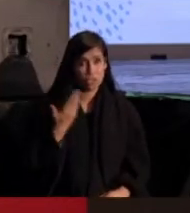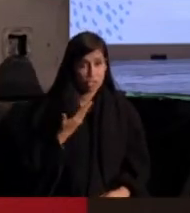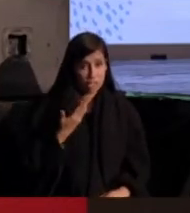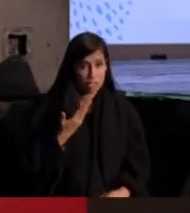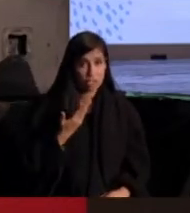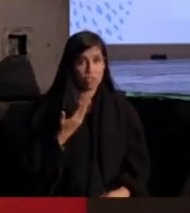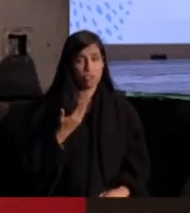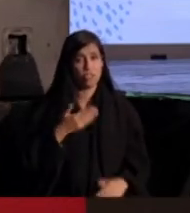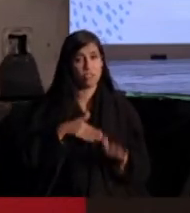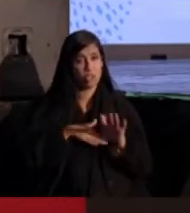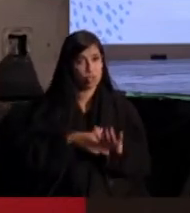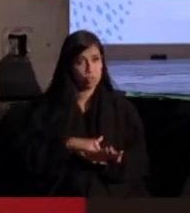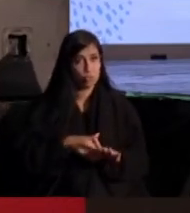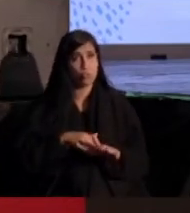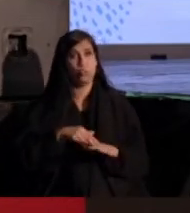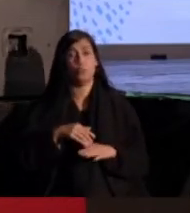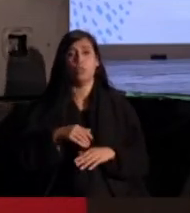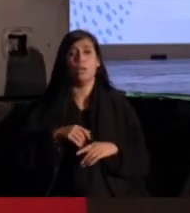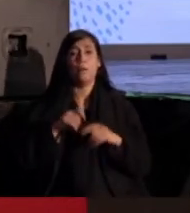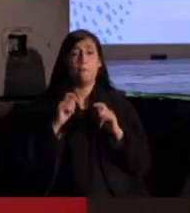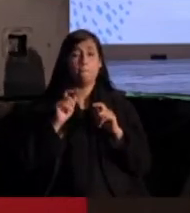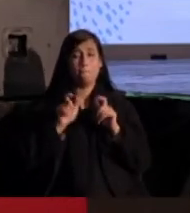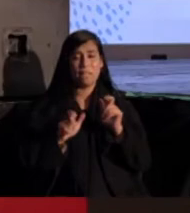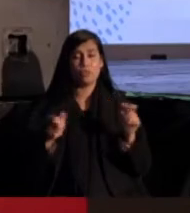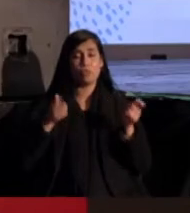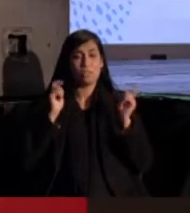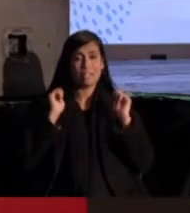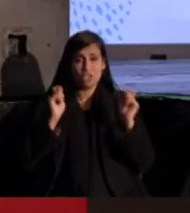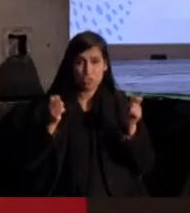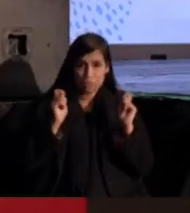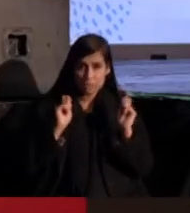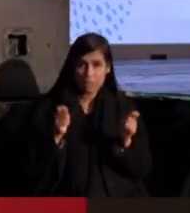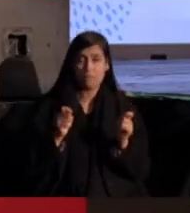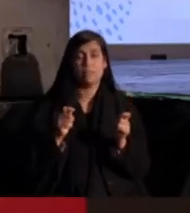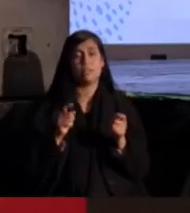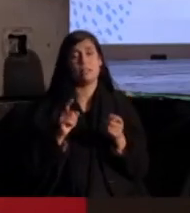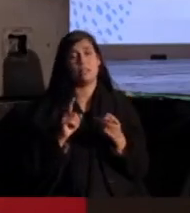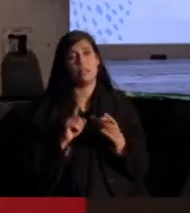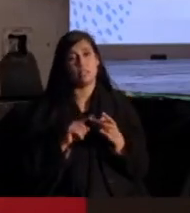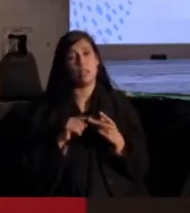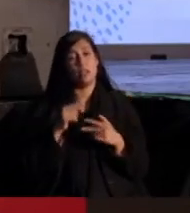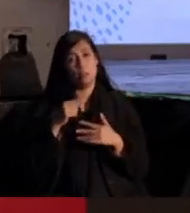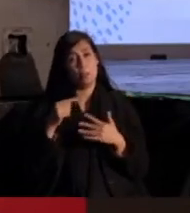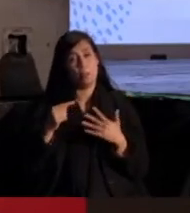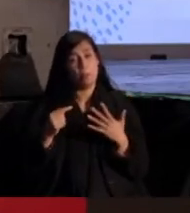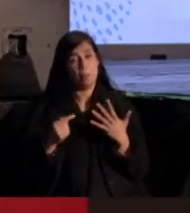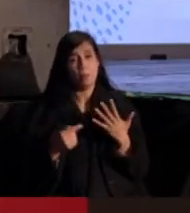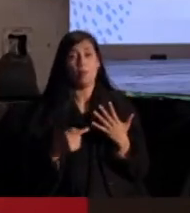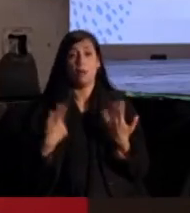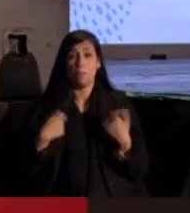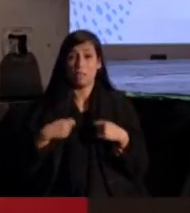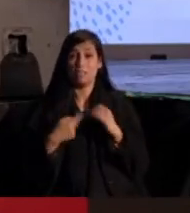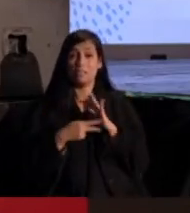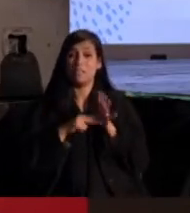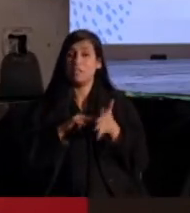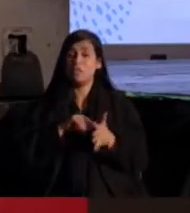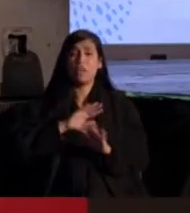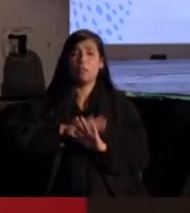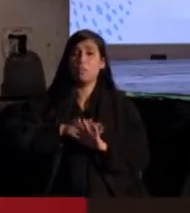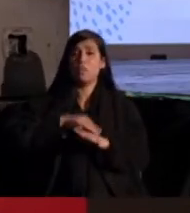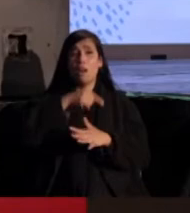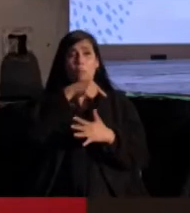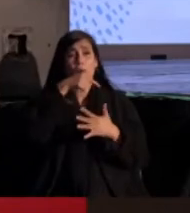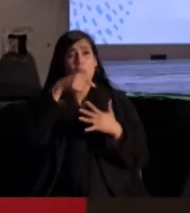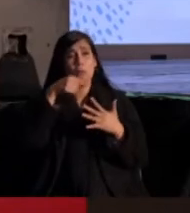de Davi Kopenawa, ativistas como Davi Kopenawa, né? Pensar também essas relações todas, pensar o significado disso para